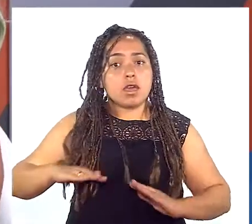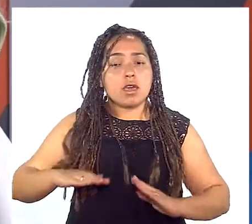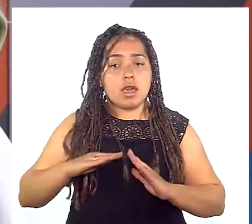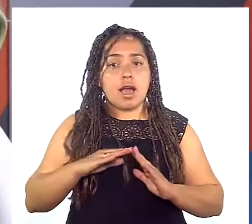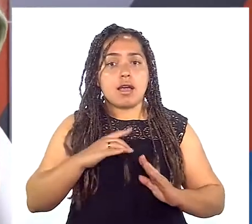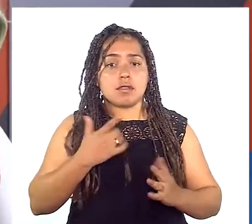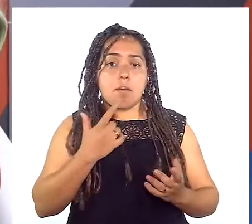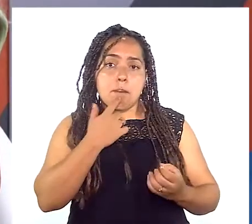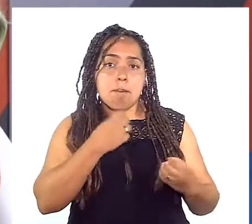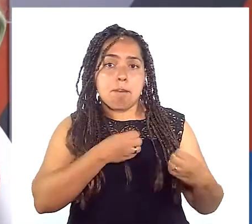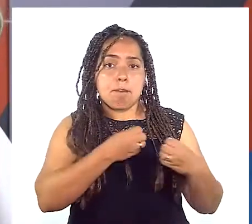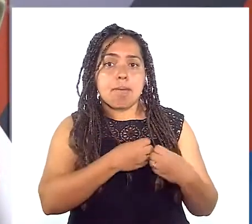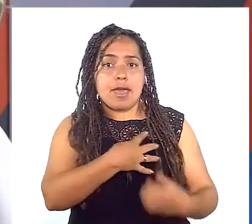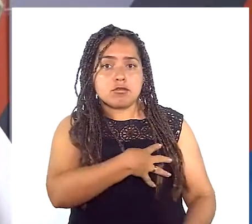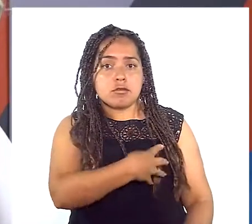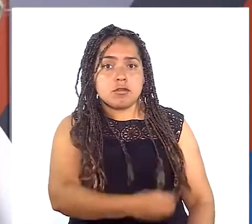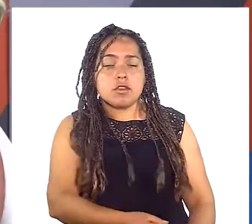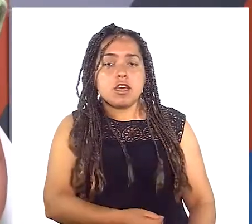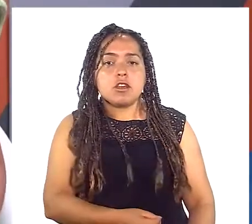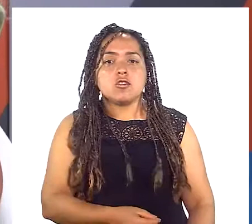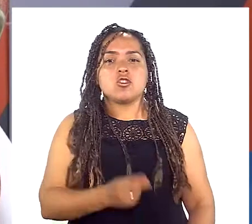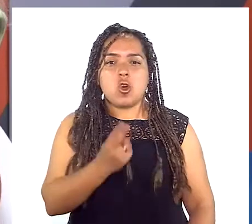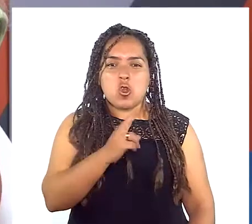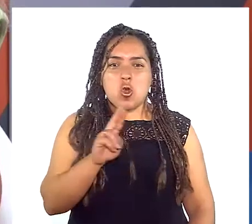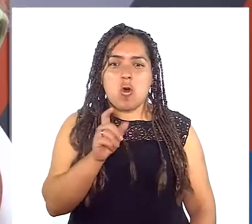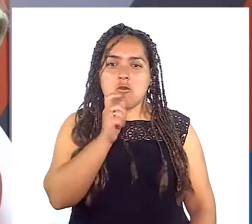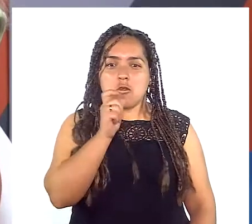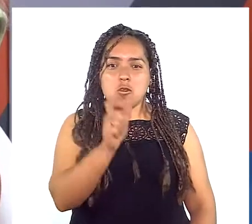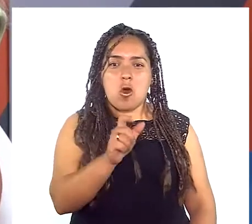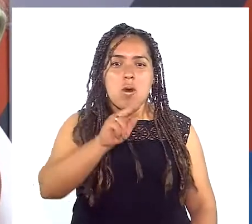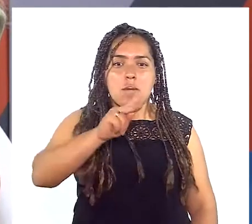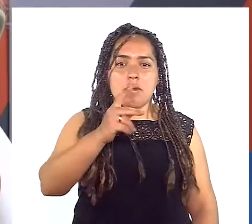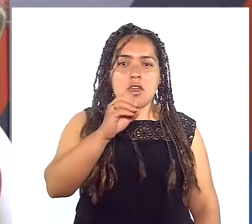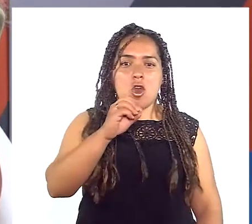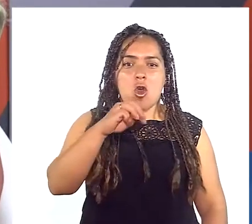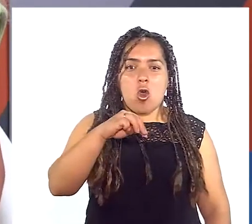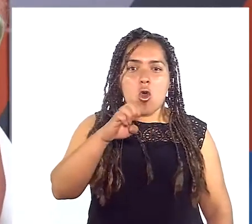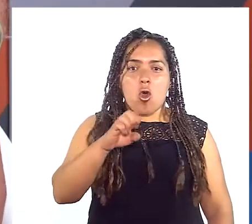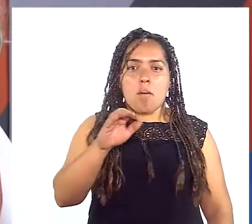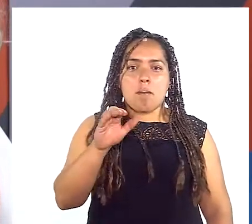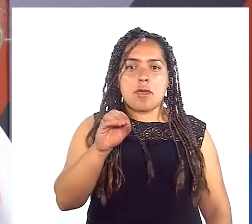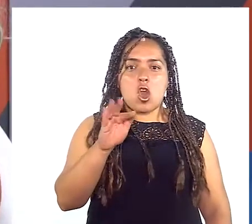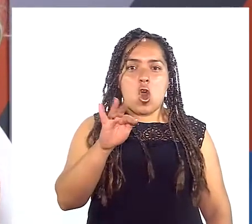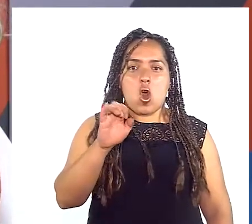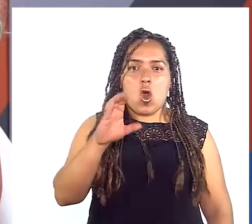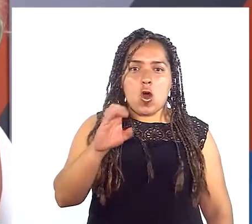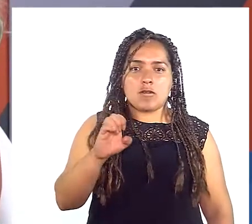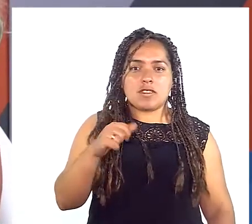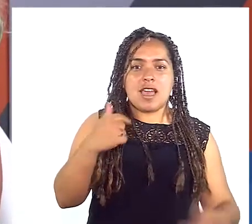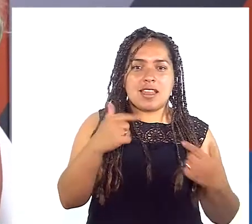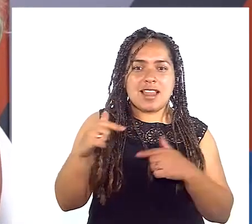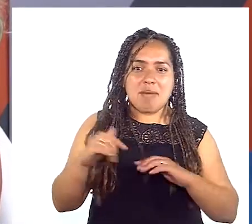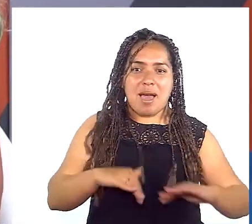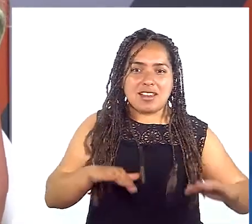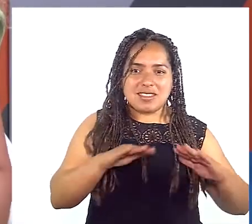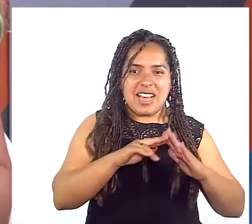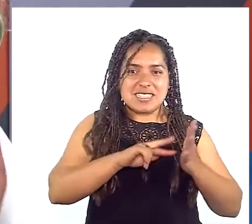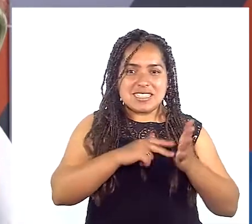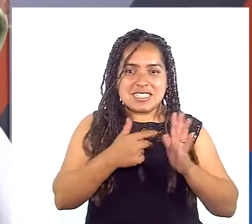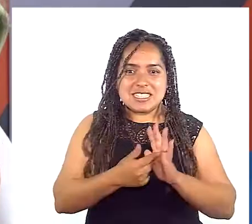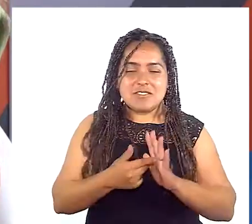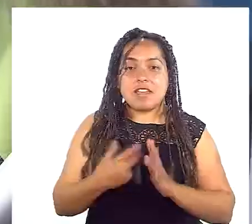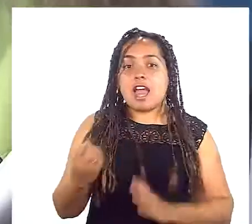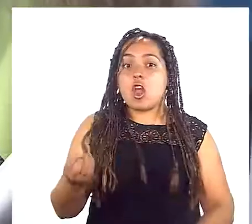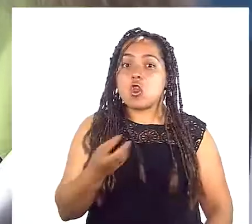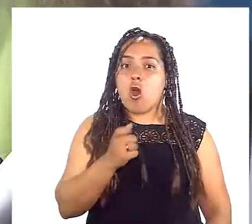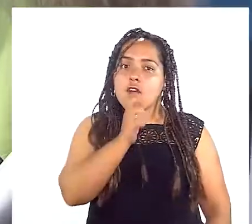por conta da pandemia, pelo home office, que também é esse termo novo que foi ajuntado aí ao nosso vocabulário, e